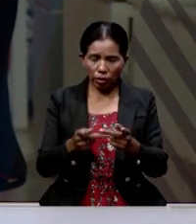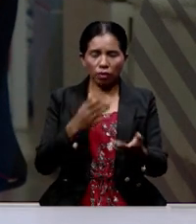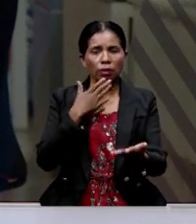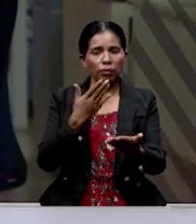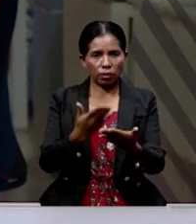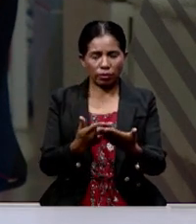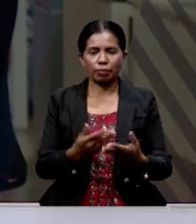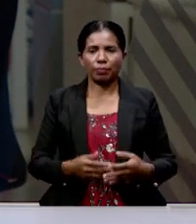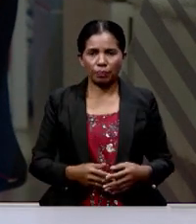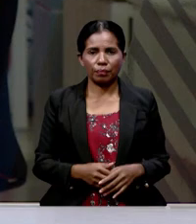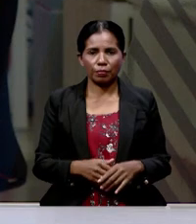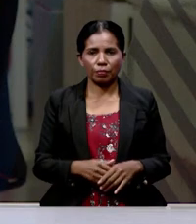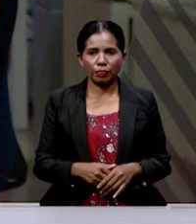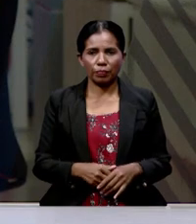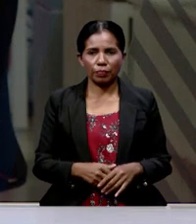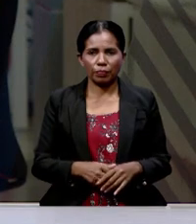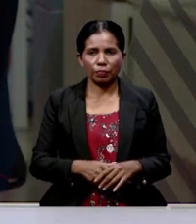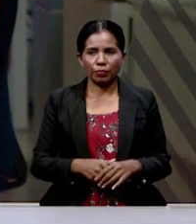sustentável.